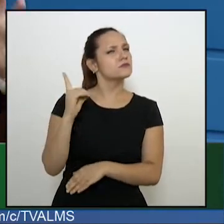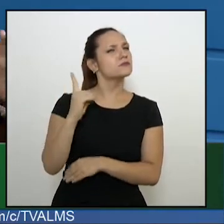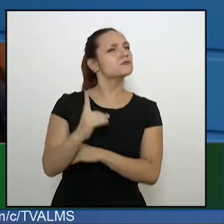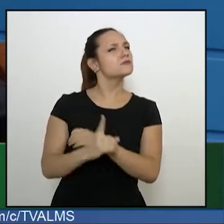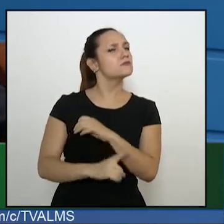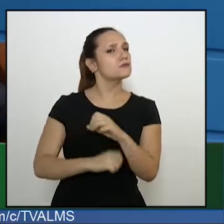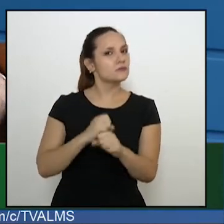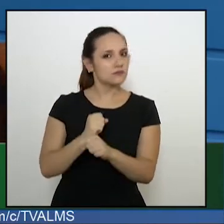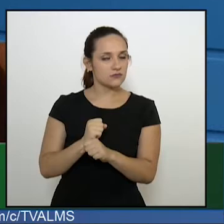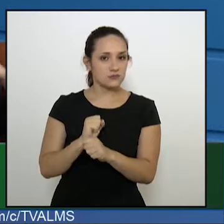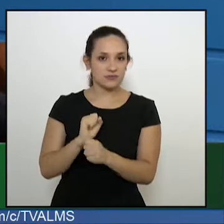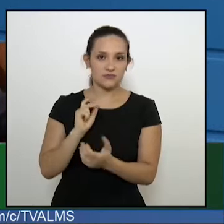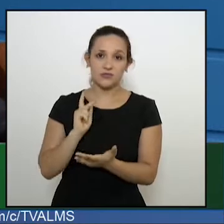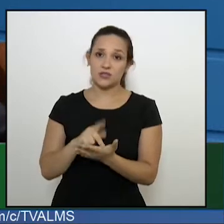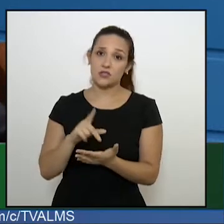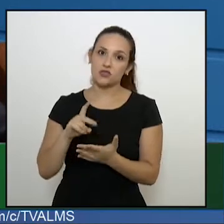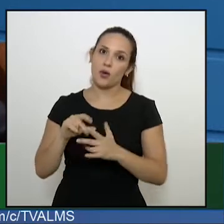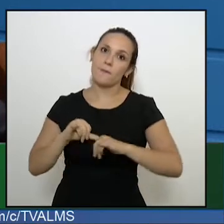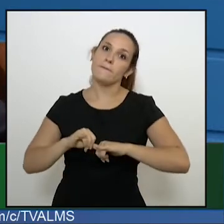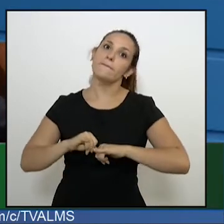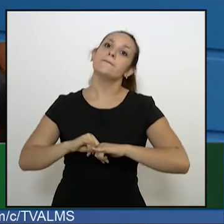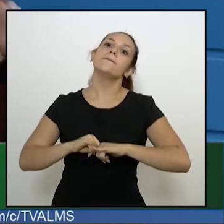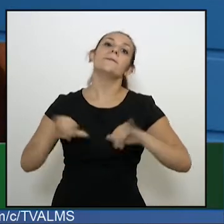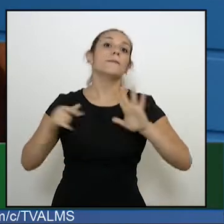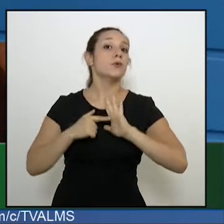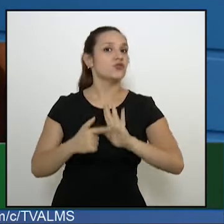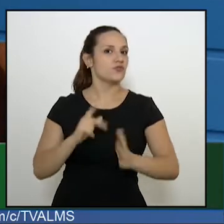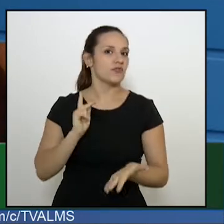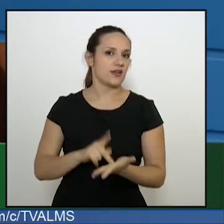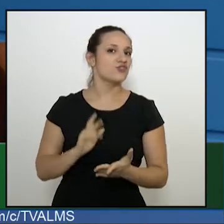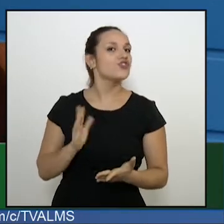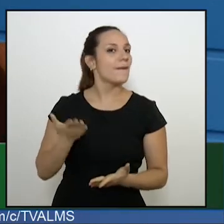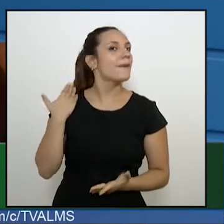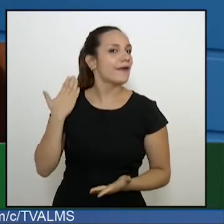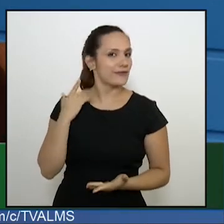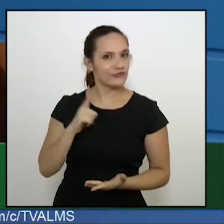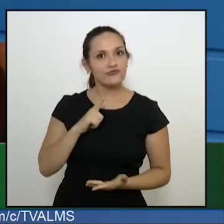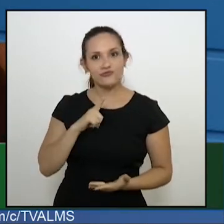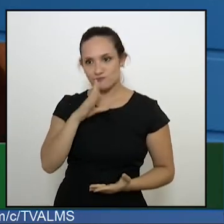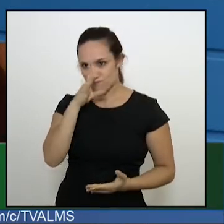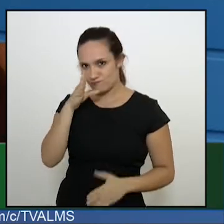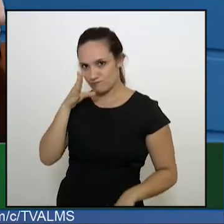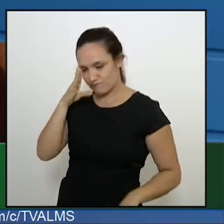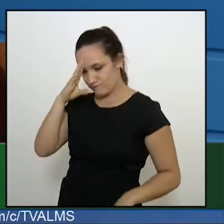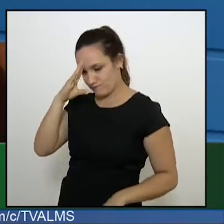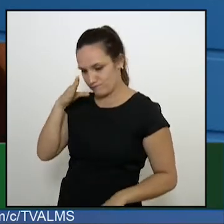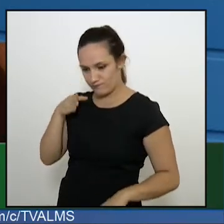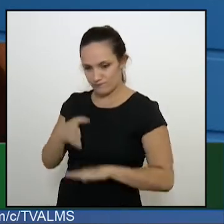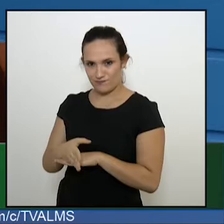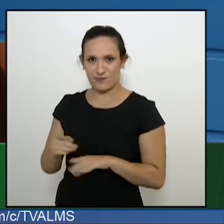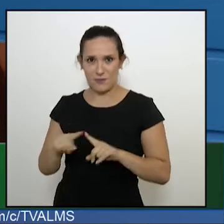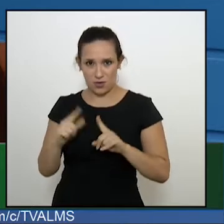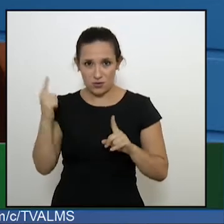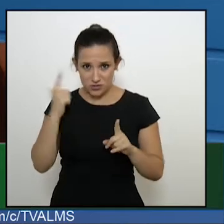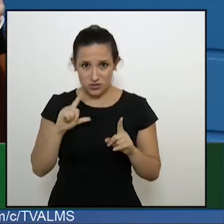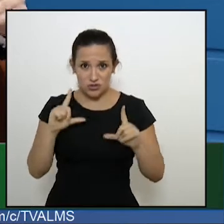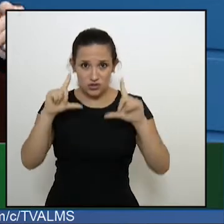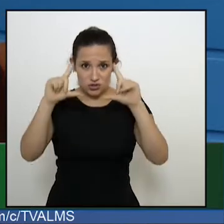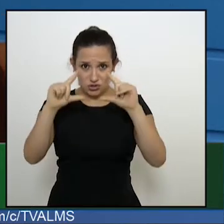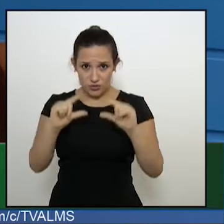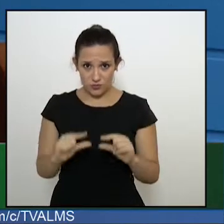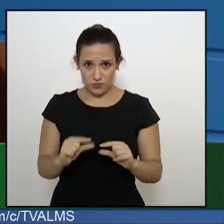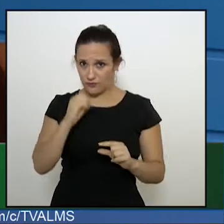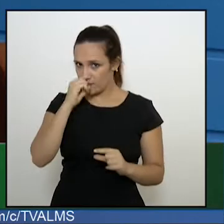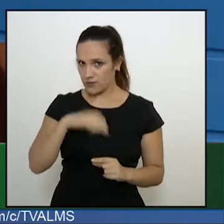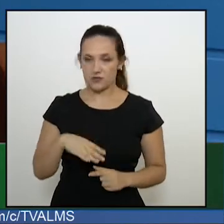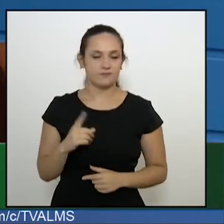essa intervenção foi midiática, e ao invés de reduzir os índices de violência, o que a gente